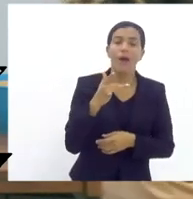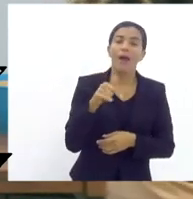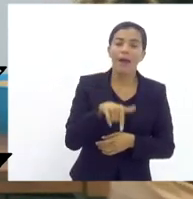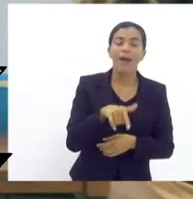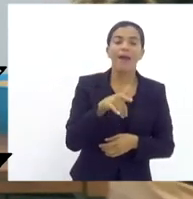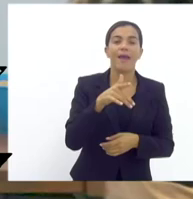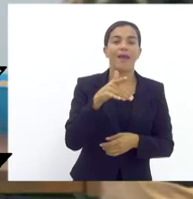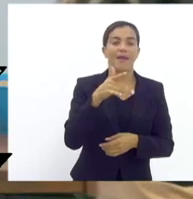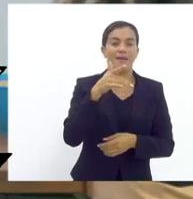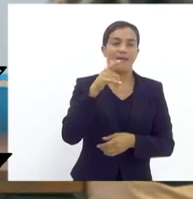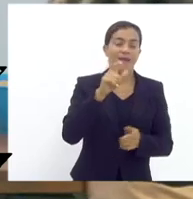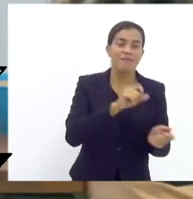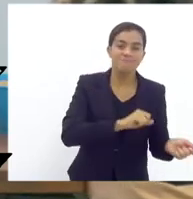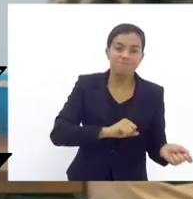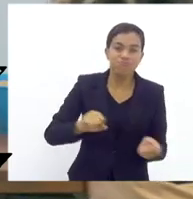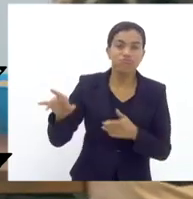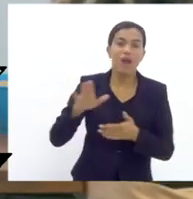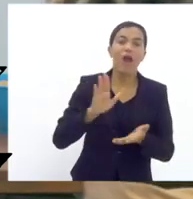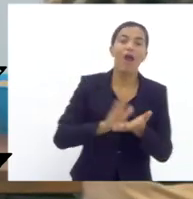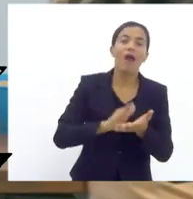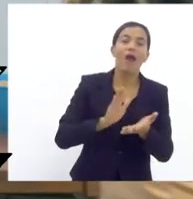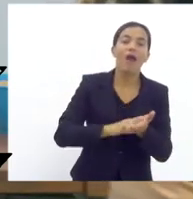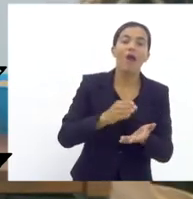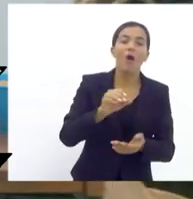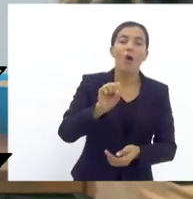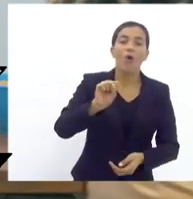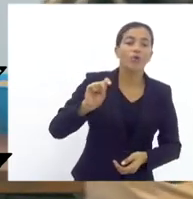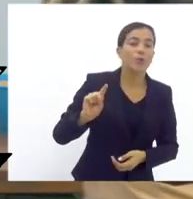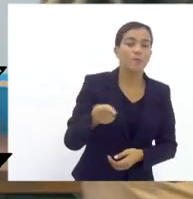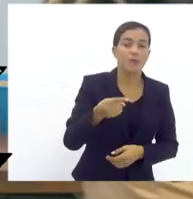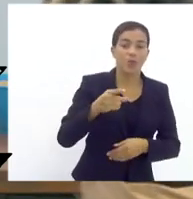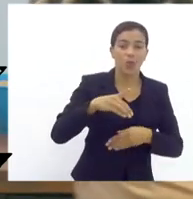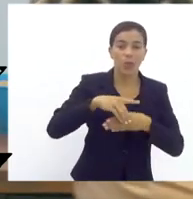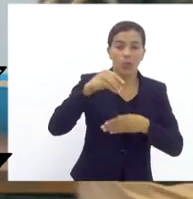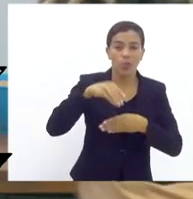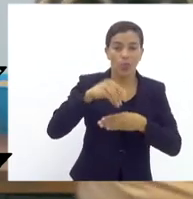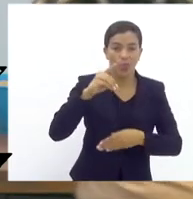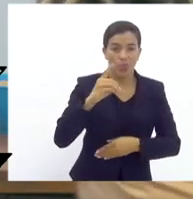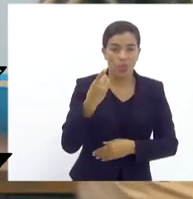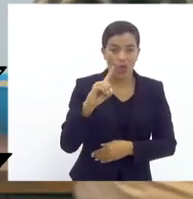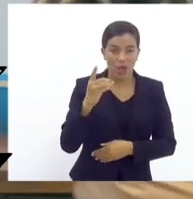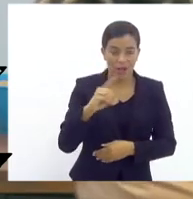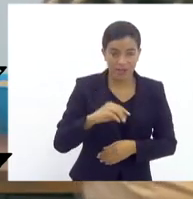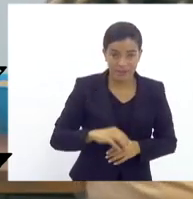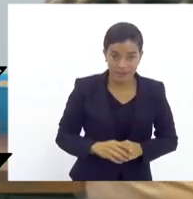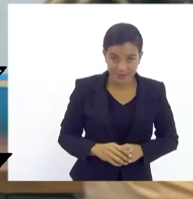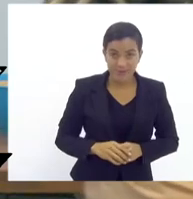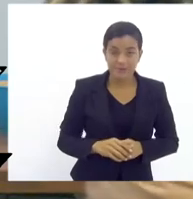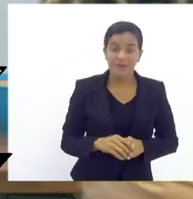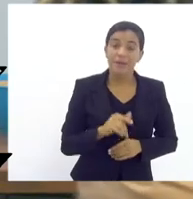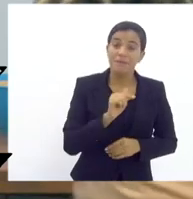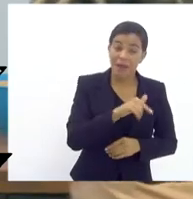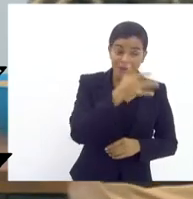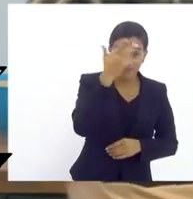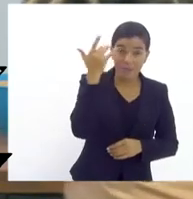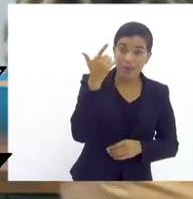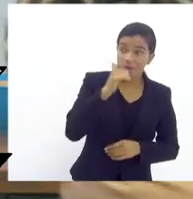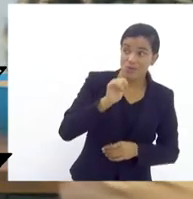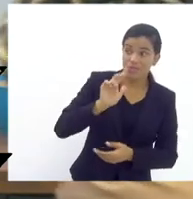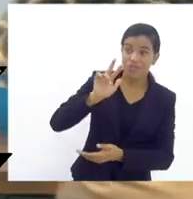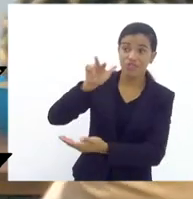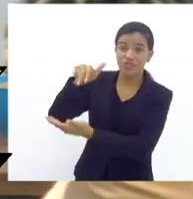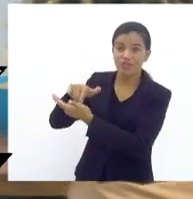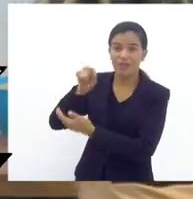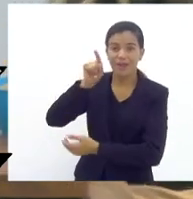levam esses imigrantes e cobram oito mil dólares 10 mil dólares para que essas pessoas cheguem ou não